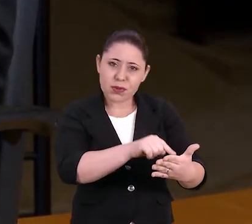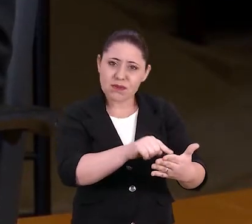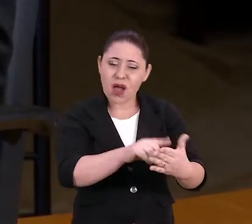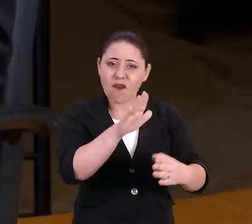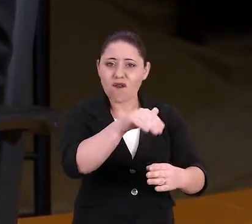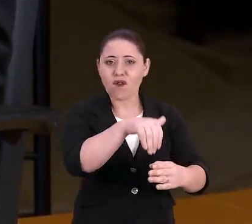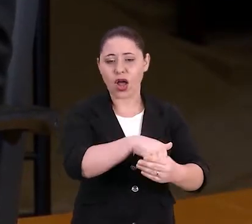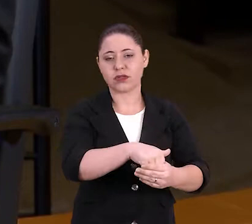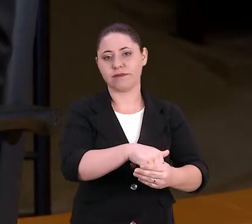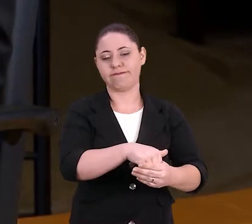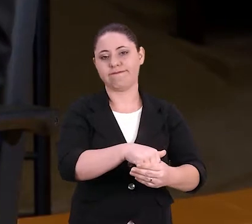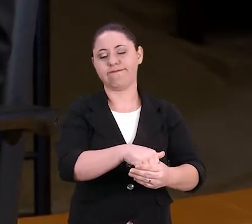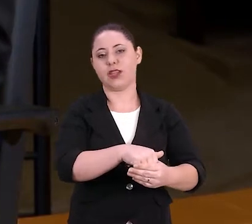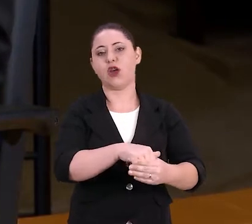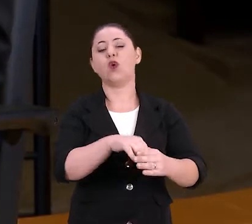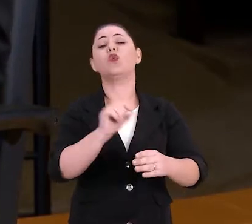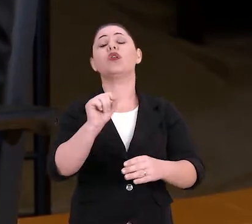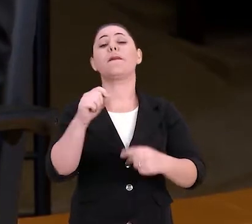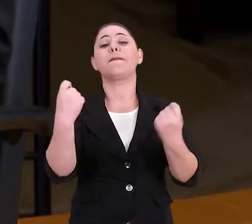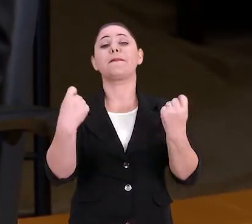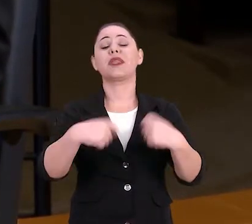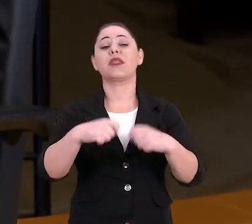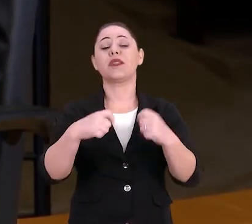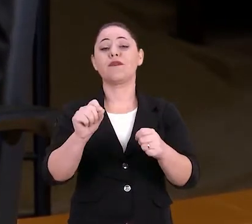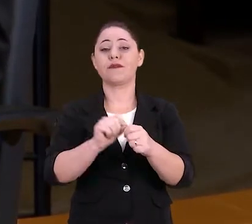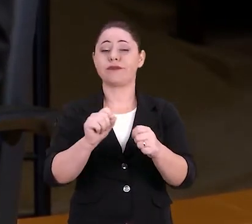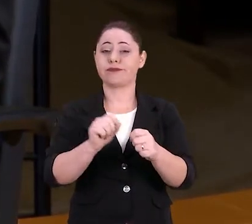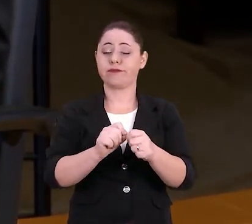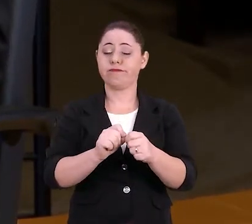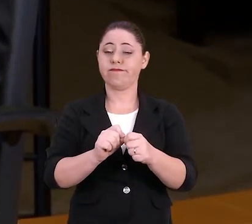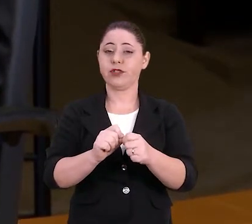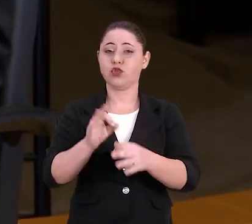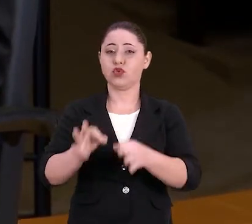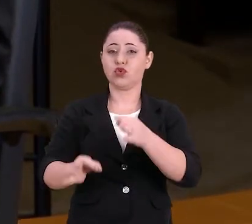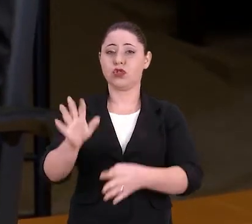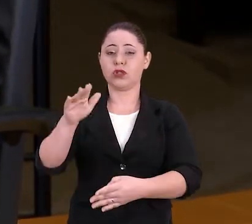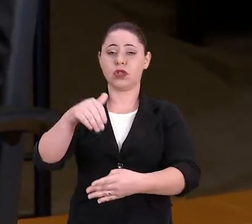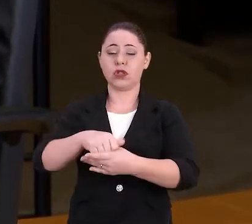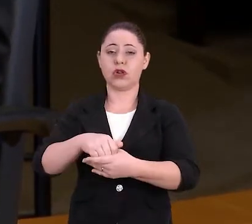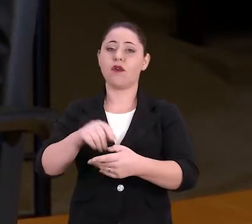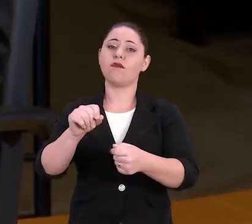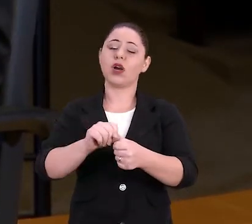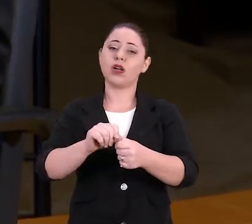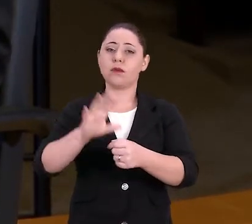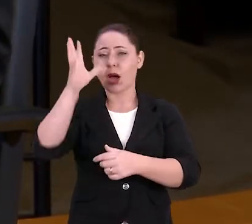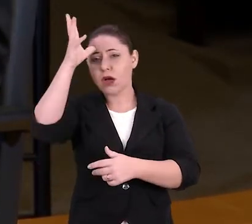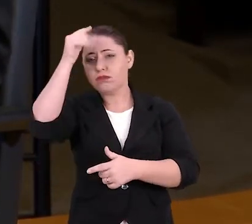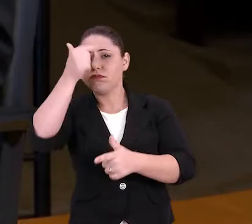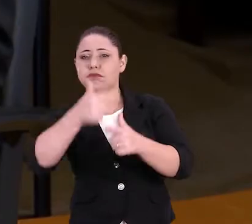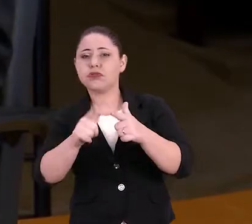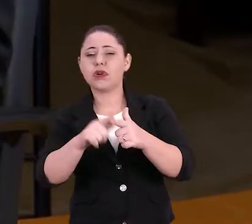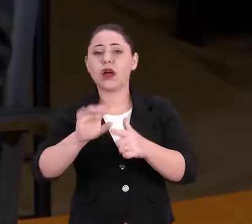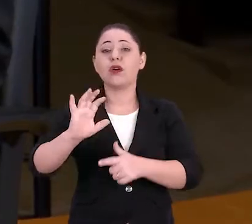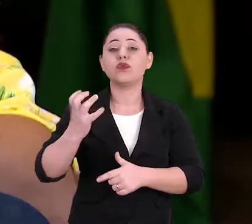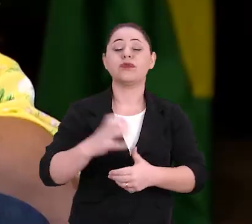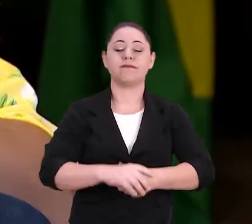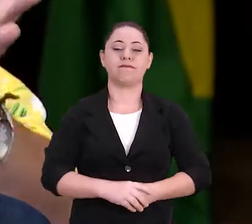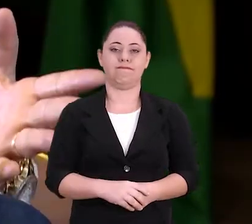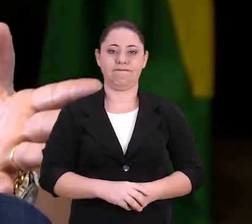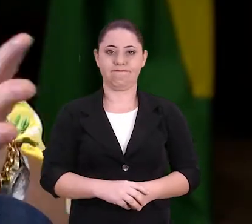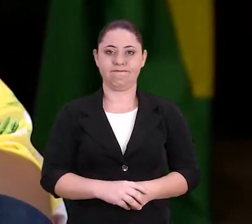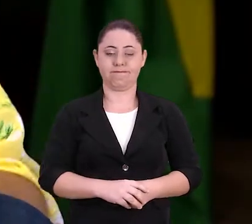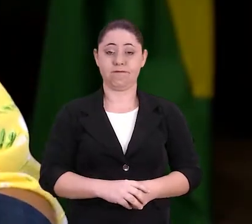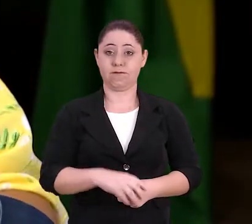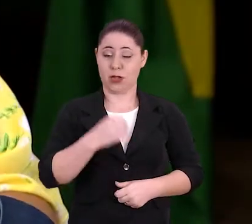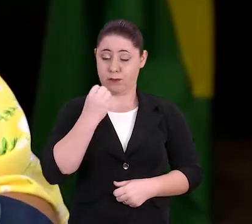do voto, quais são os procedimentos que a Justiça Eleitoral adota para sanar todos esses imprevistos que acontecem?